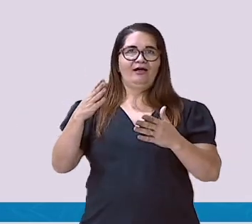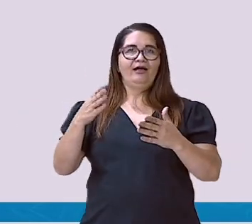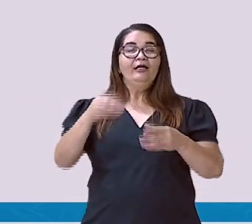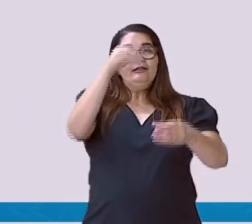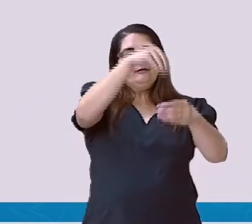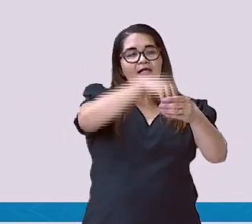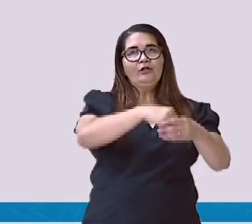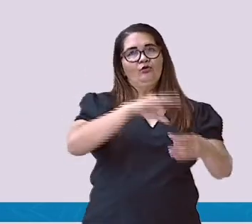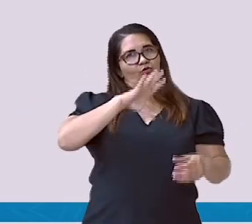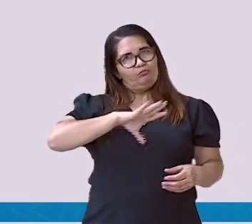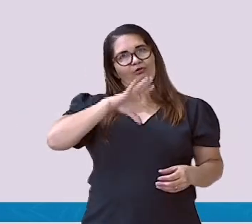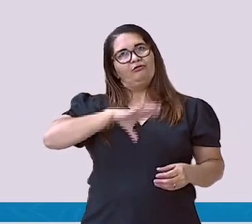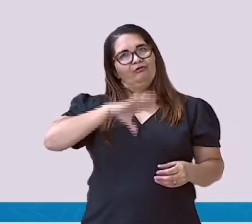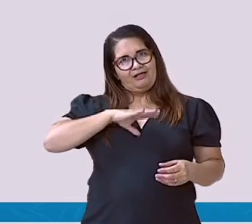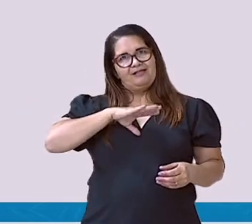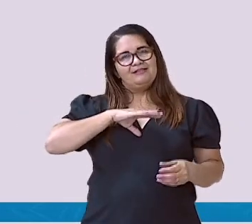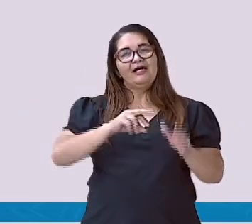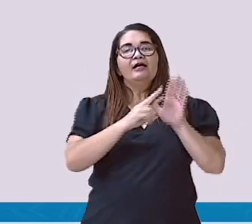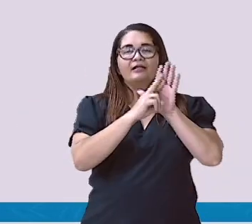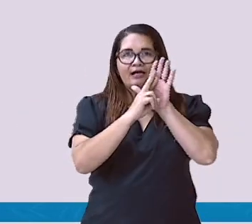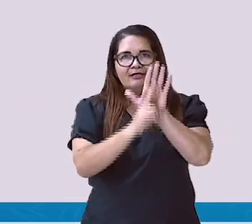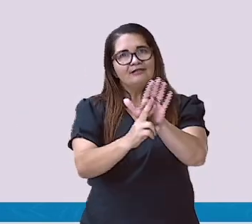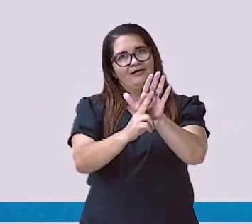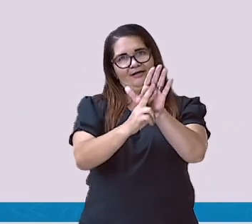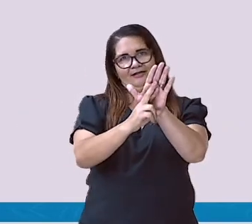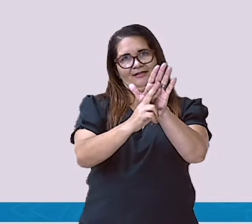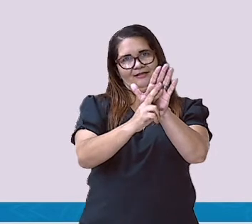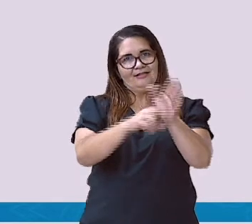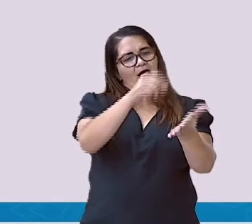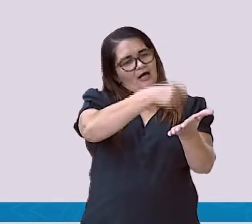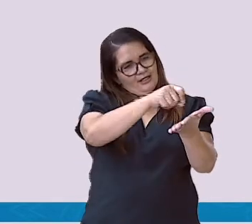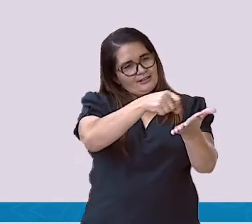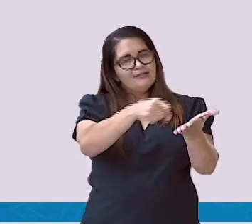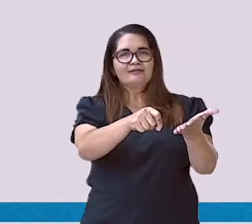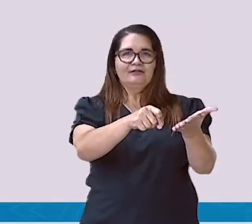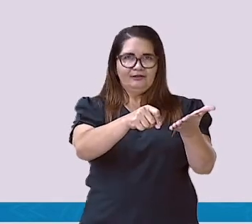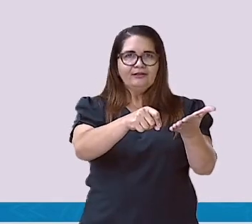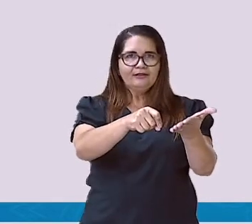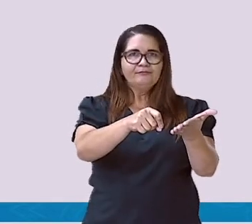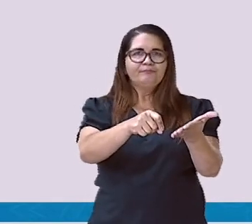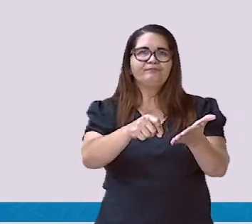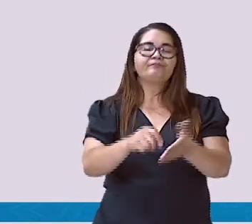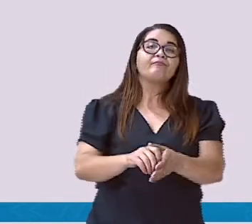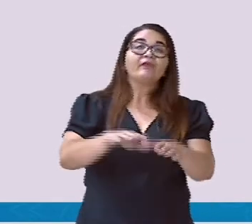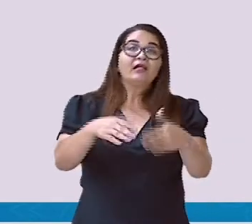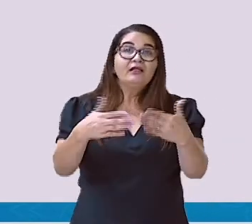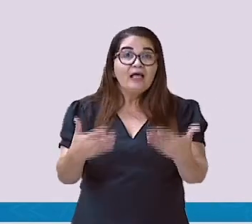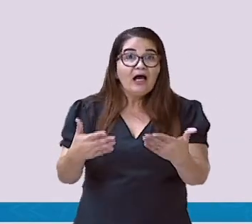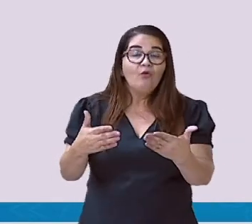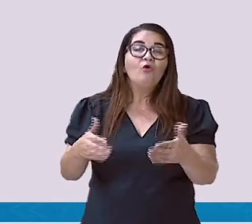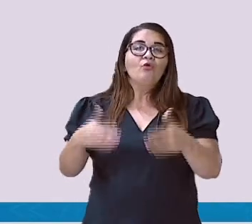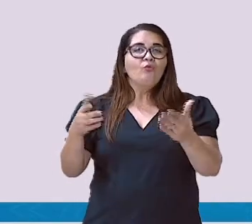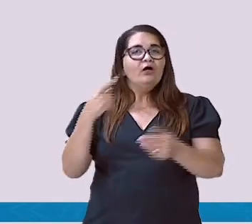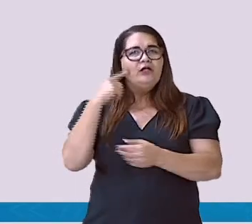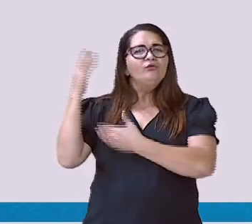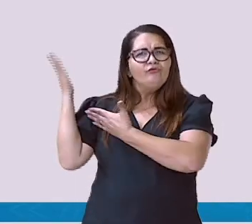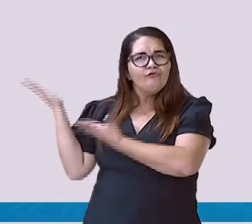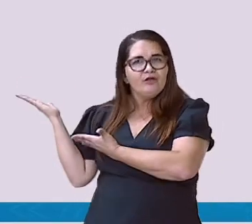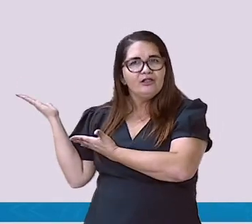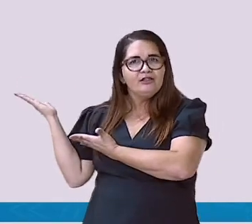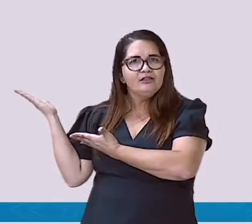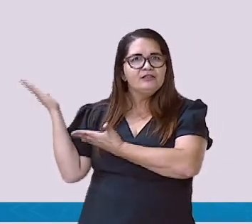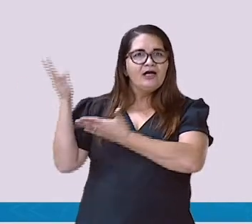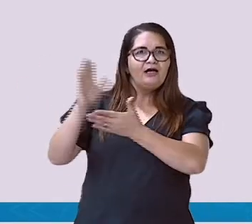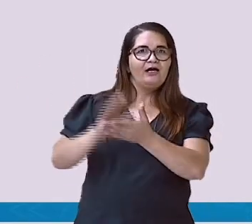assim que se pronuncia. É guerra. Então, quando eu tenho o QU e o GU,